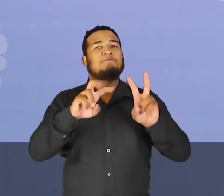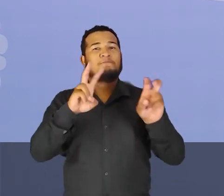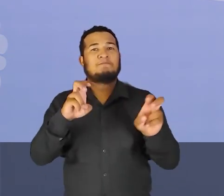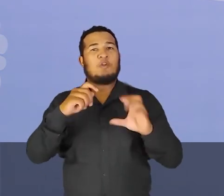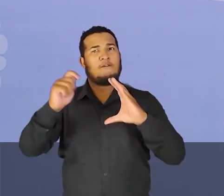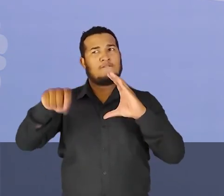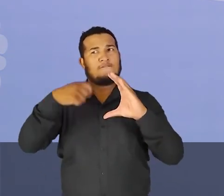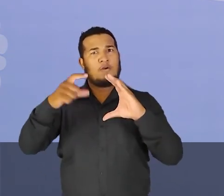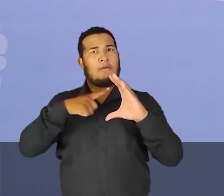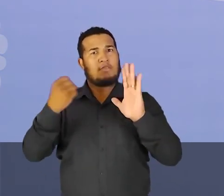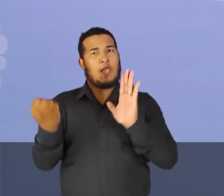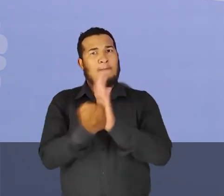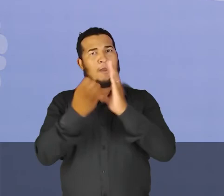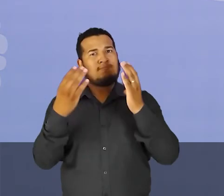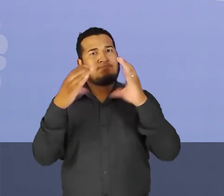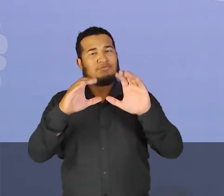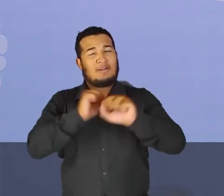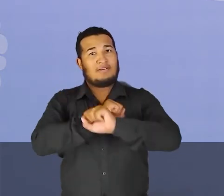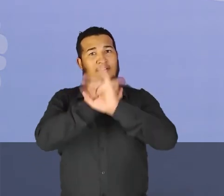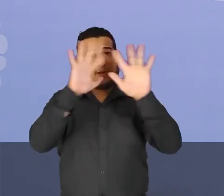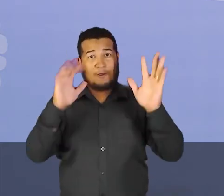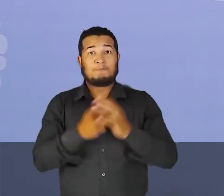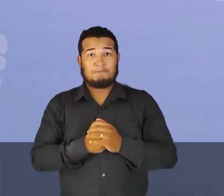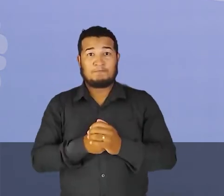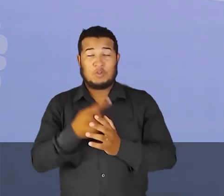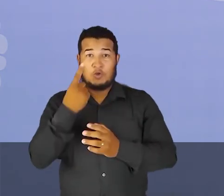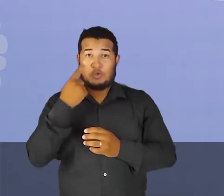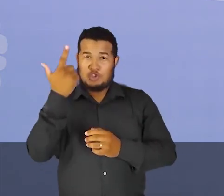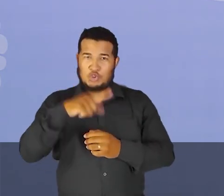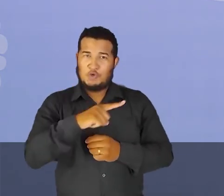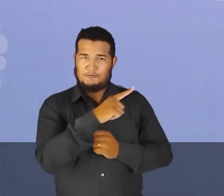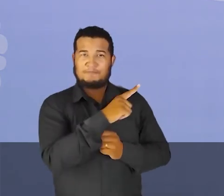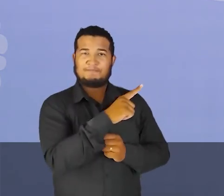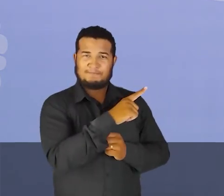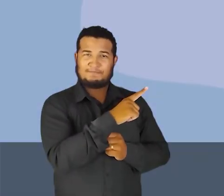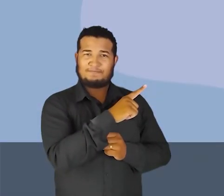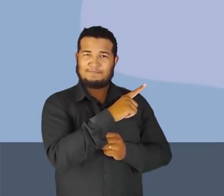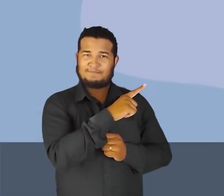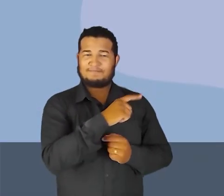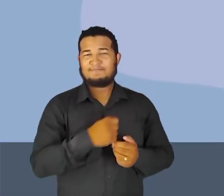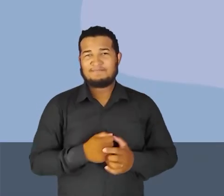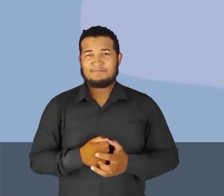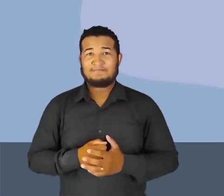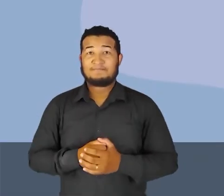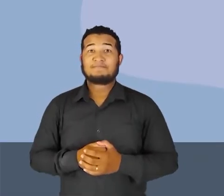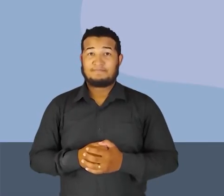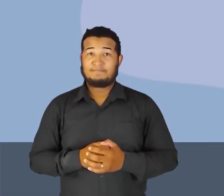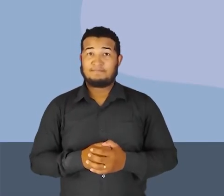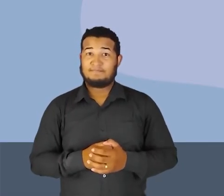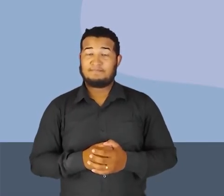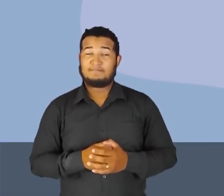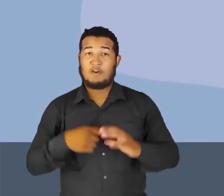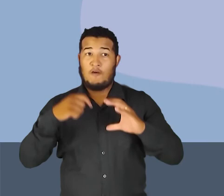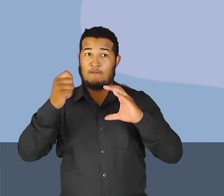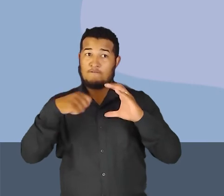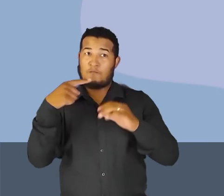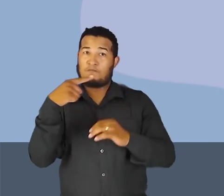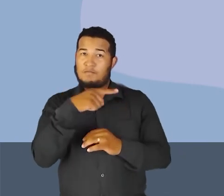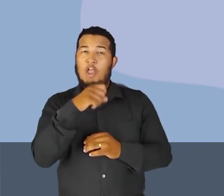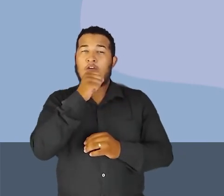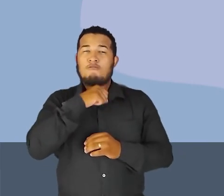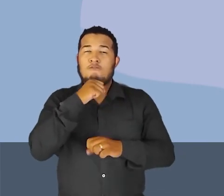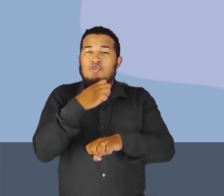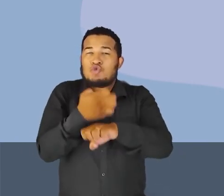importante que esse filme reflete, então, com muita clareza. Então, vou colocar aí na tela de novo para vocês visualizarem. Então, Um Senhor